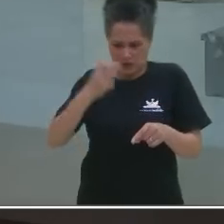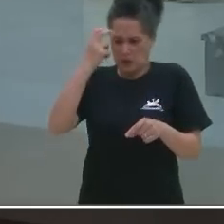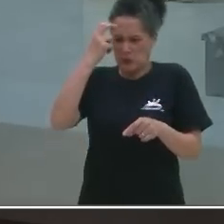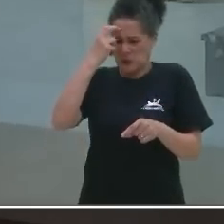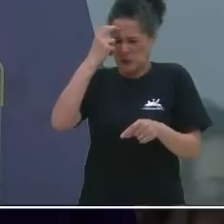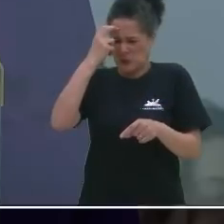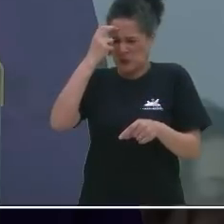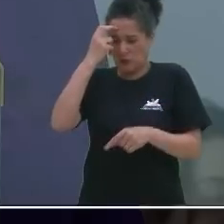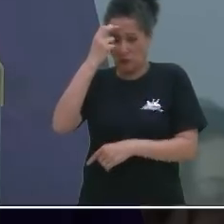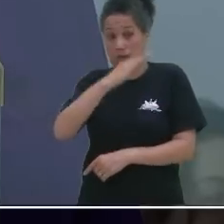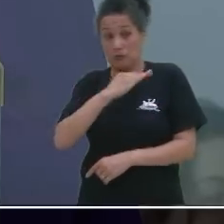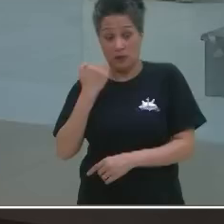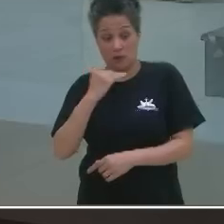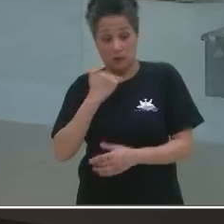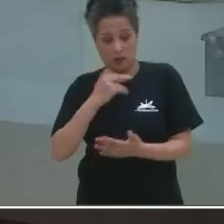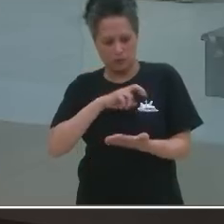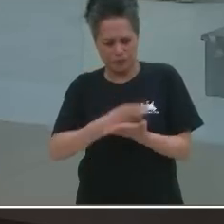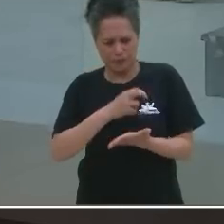em vida.